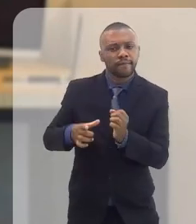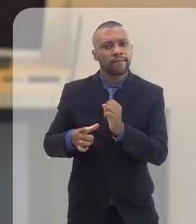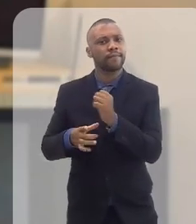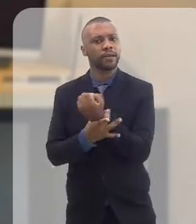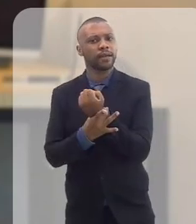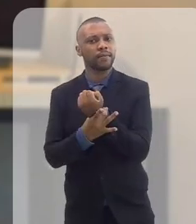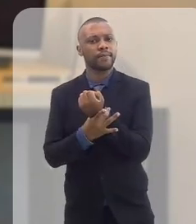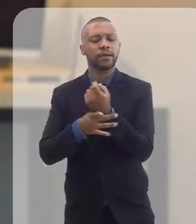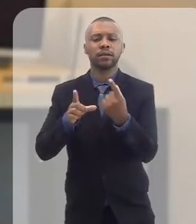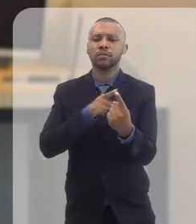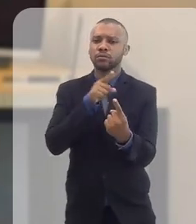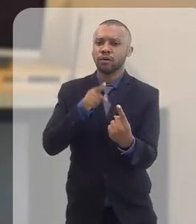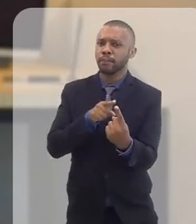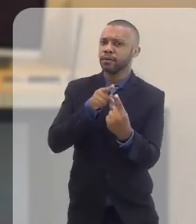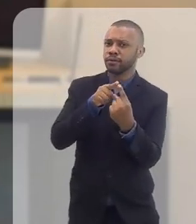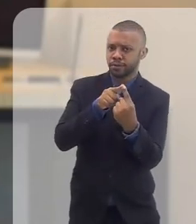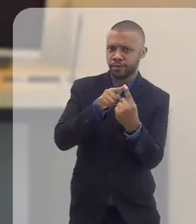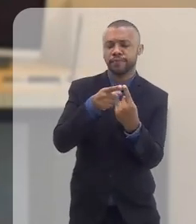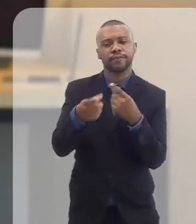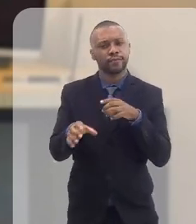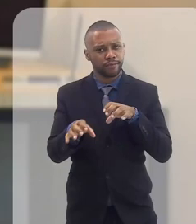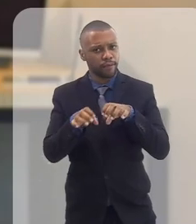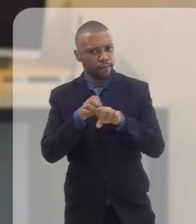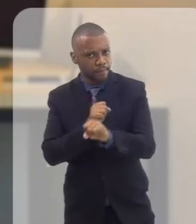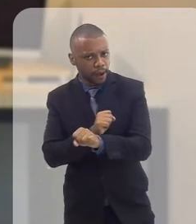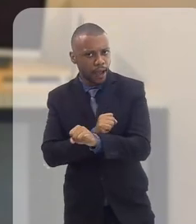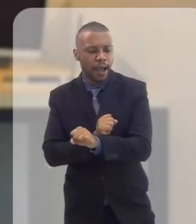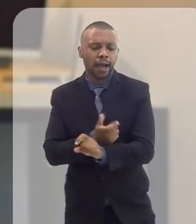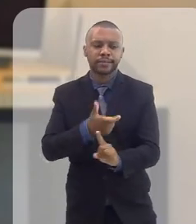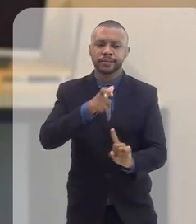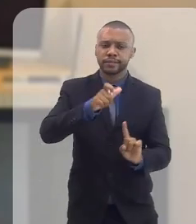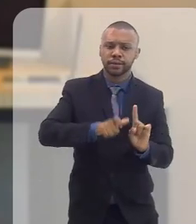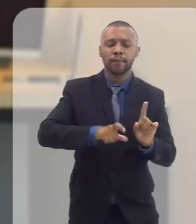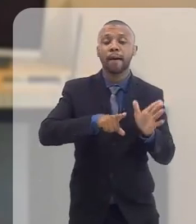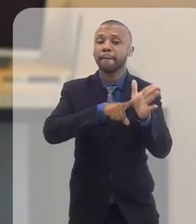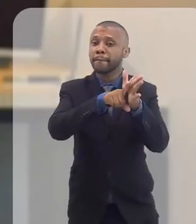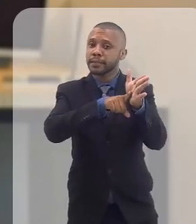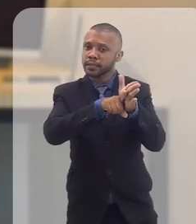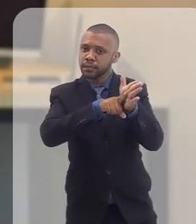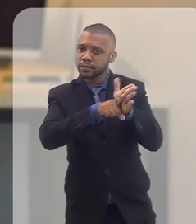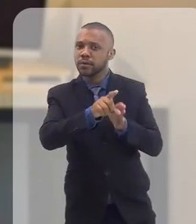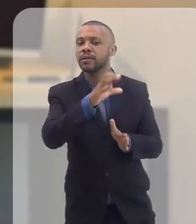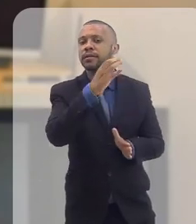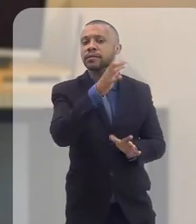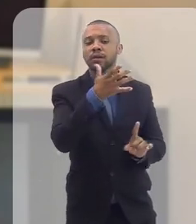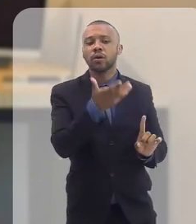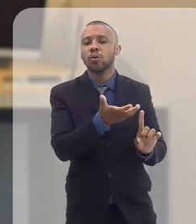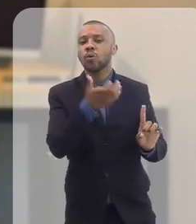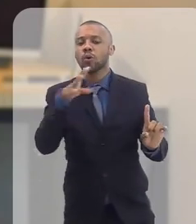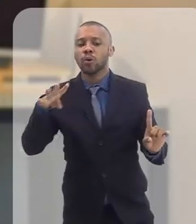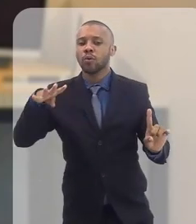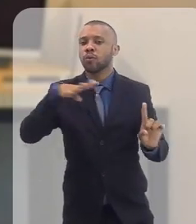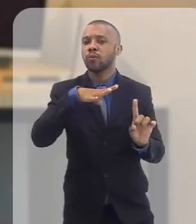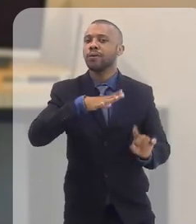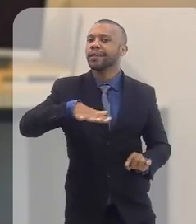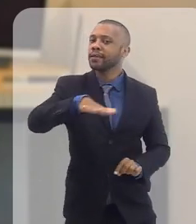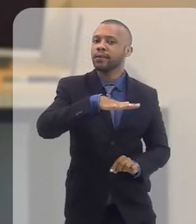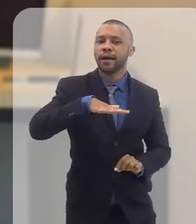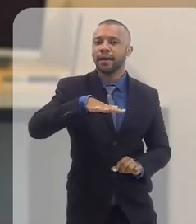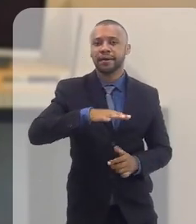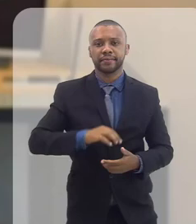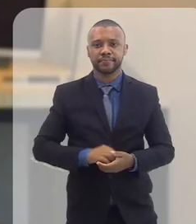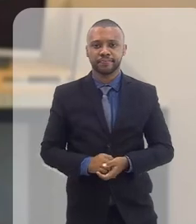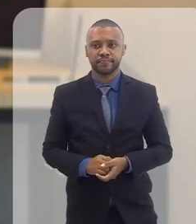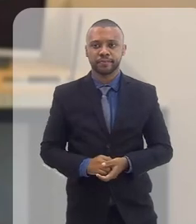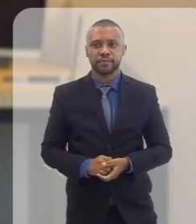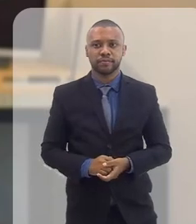mantido firme no seu propósito de se formar, de ser uma cientista, de ser destaque na